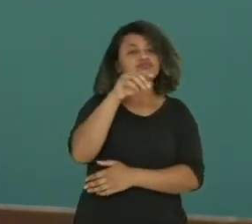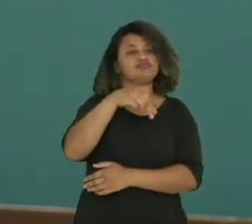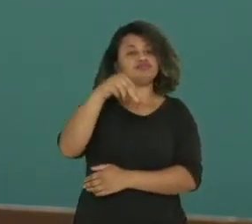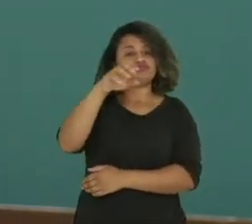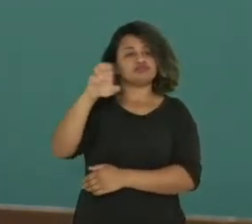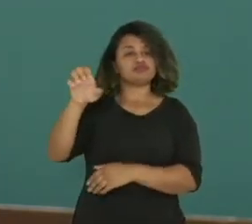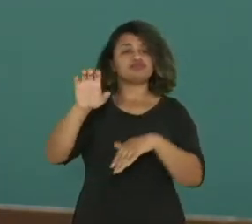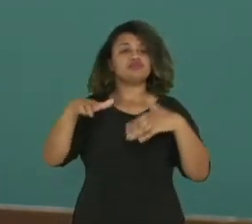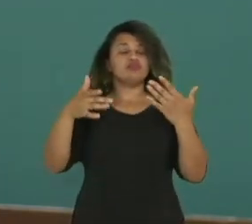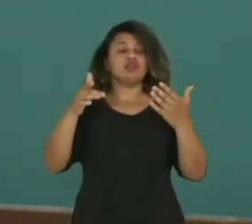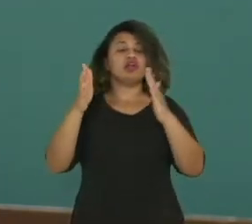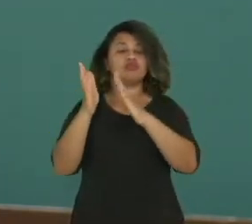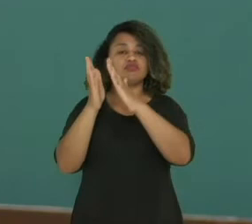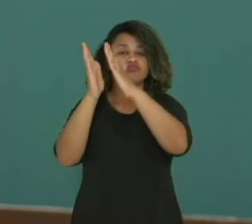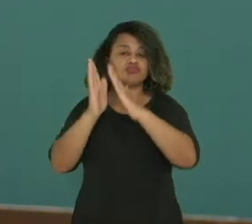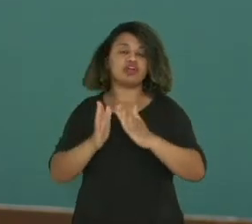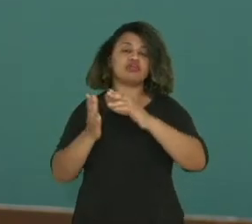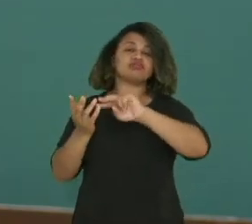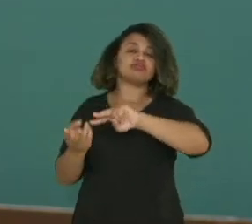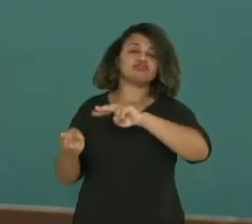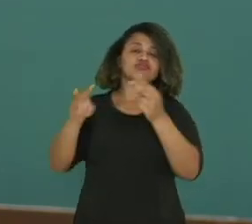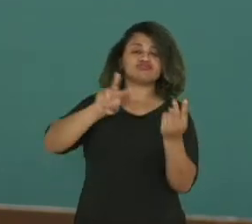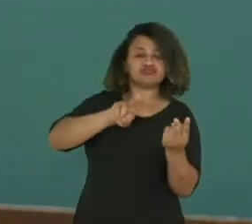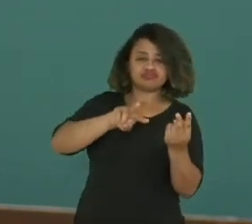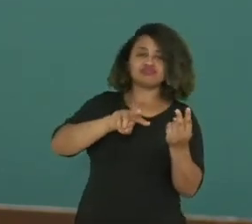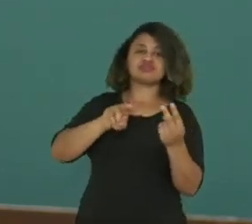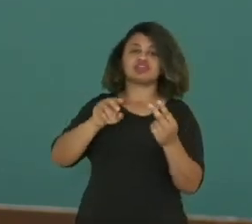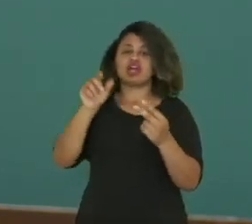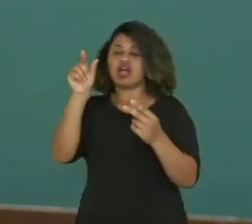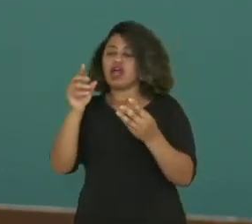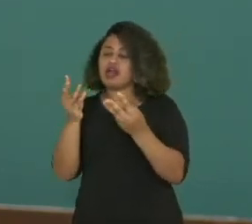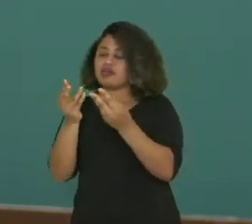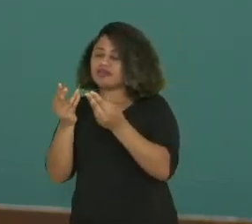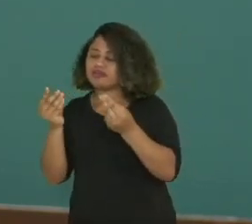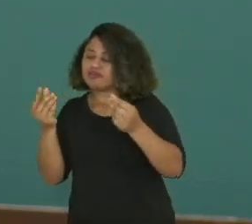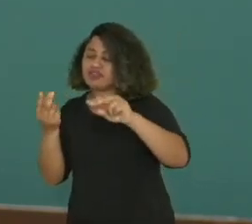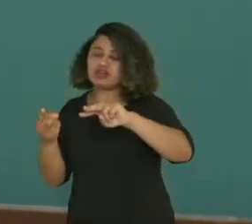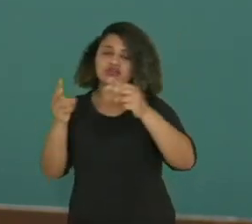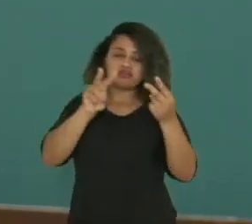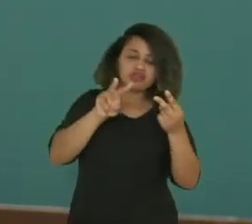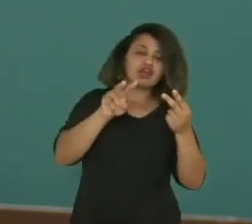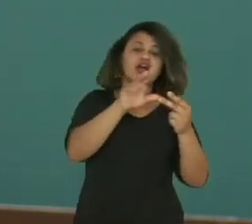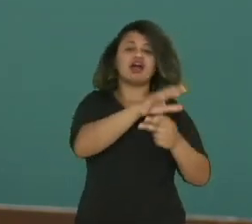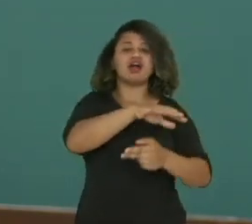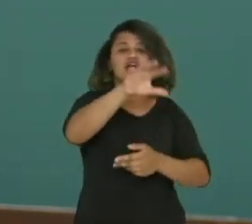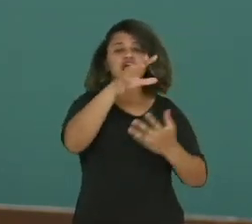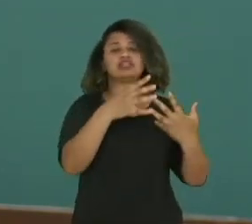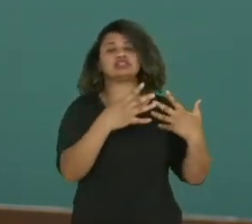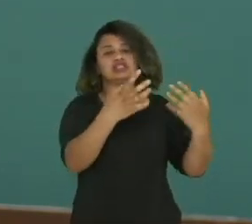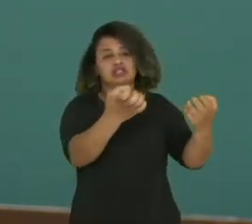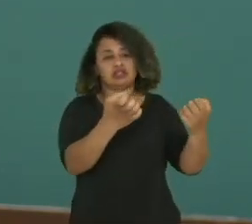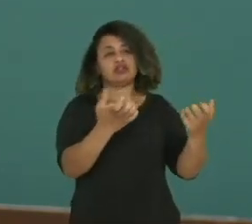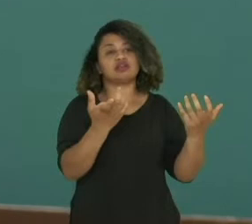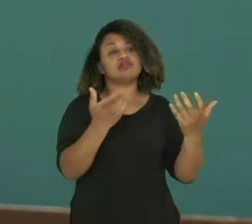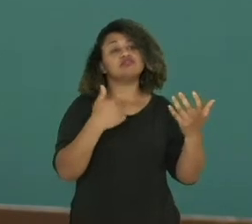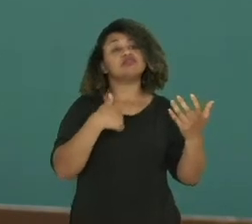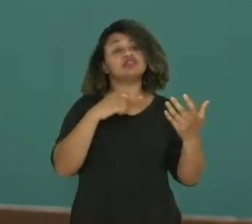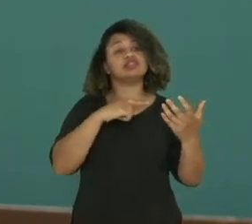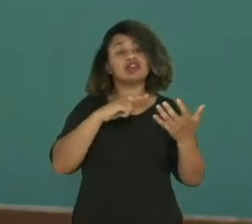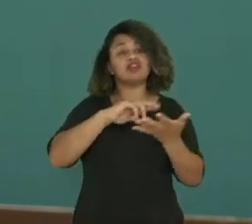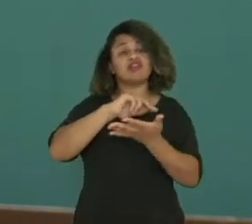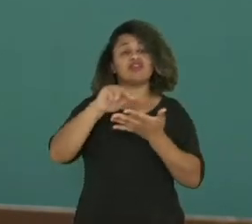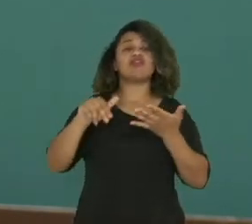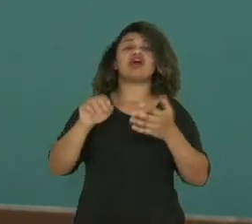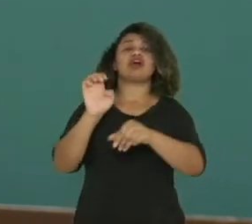Ela é então uma faixa de transição da região mais úmida para a região mais seca e abrange